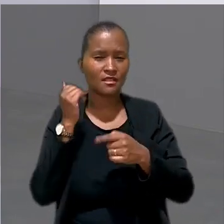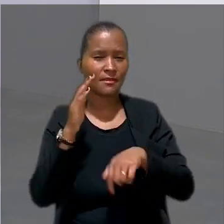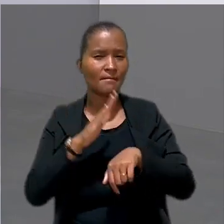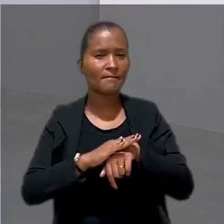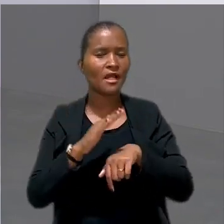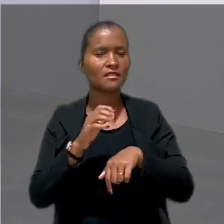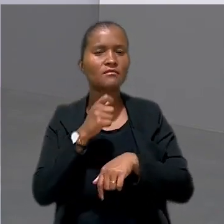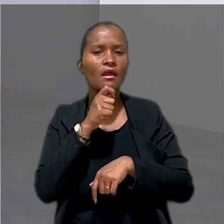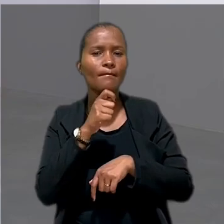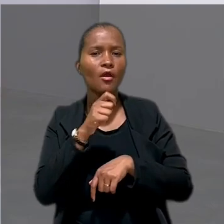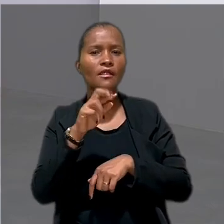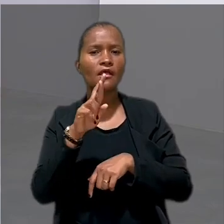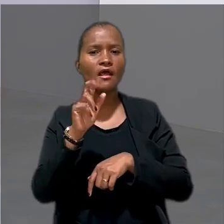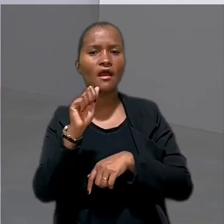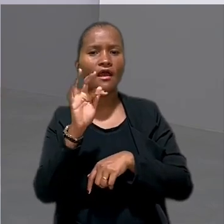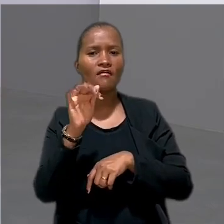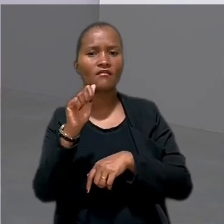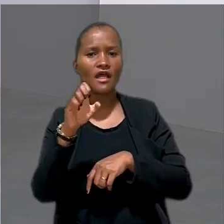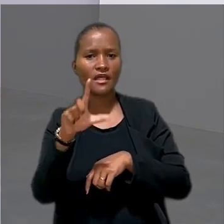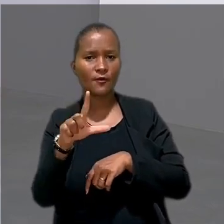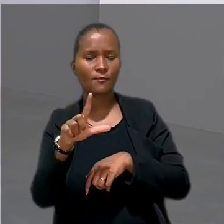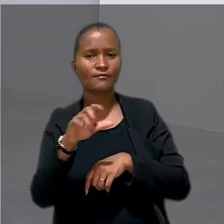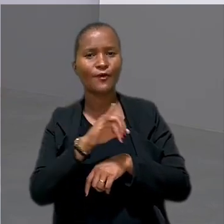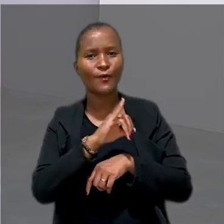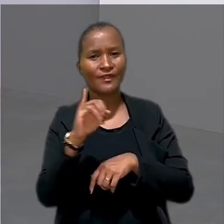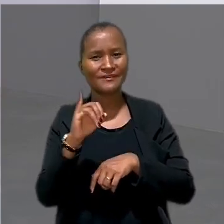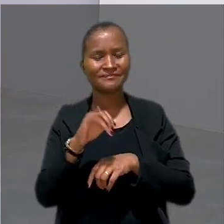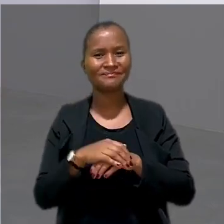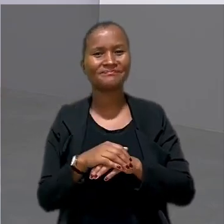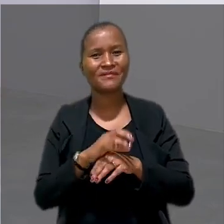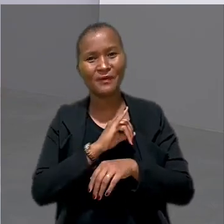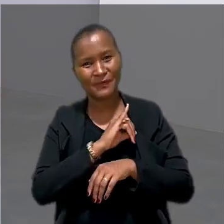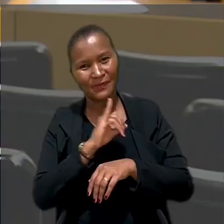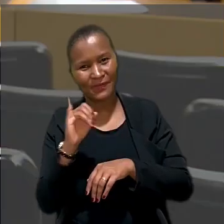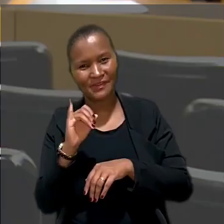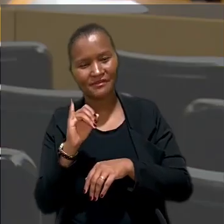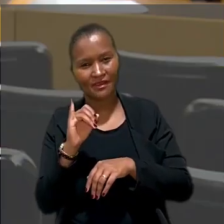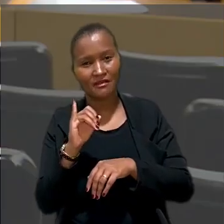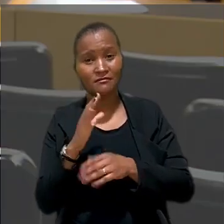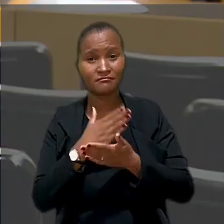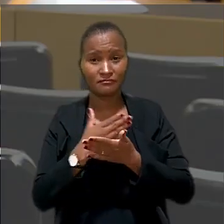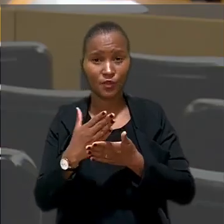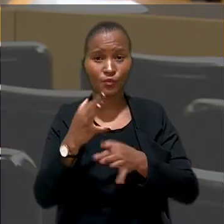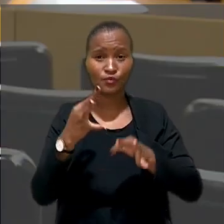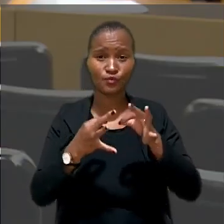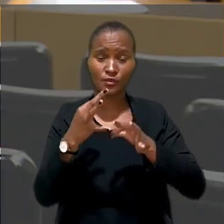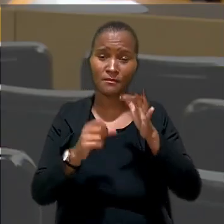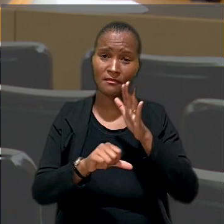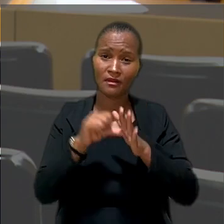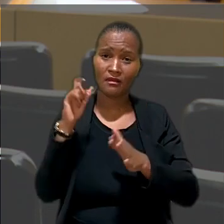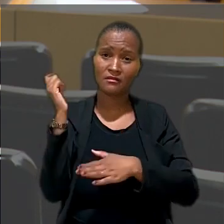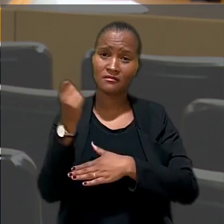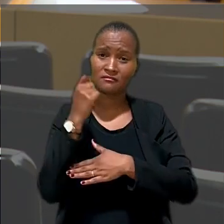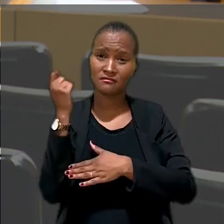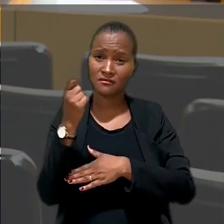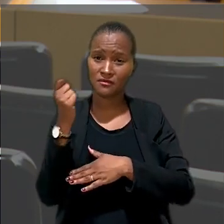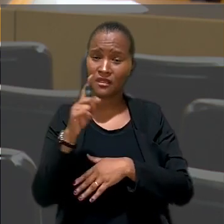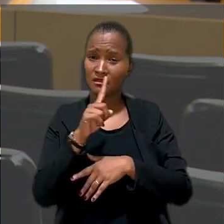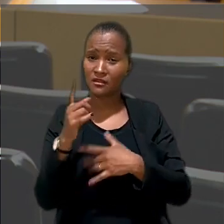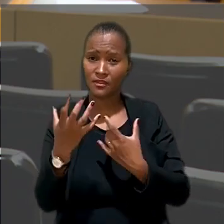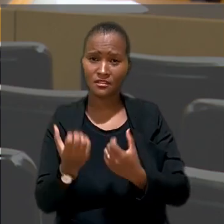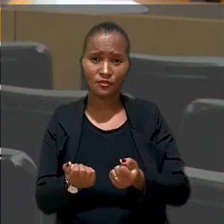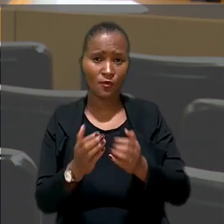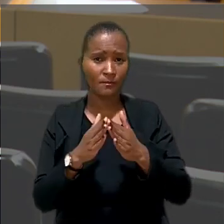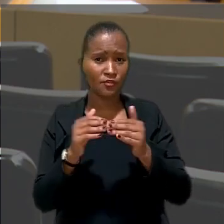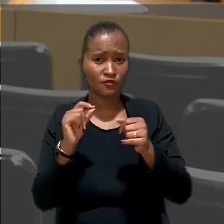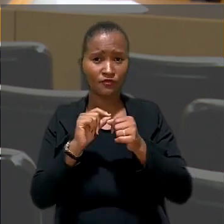com o repórter Rafael Oliveira. Oi, Rafael. Olá, Anderson. Inicialmente, o juízo de primeiro grau no Rio Grande do Sul